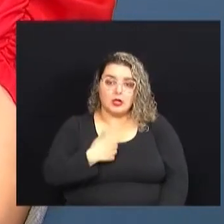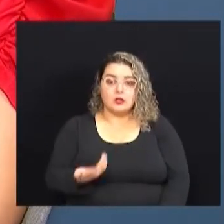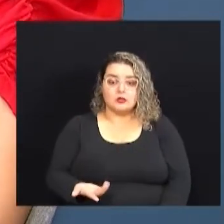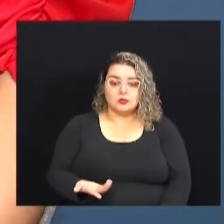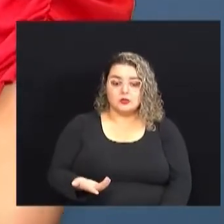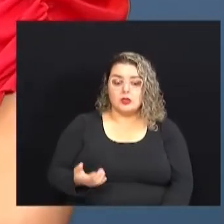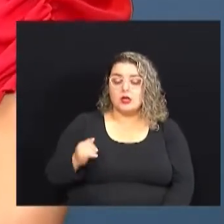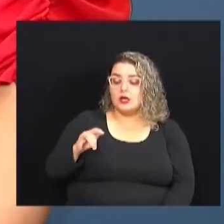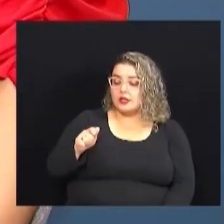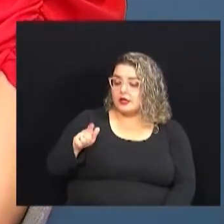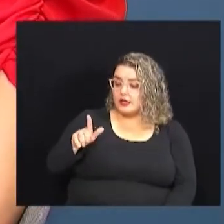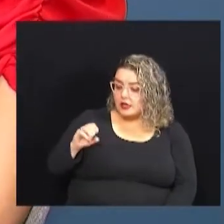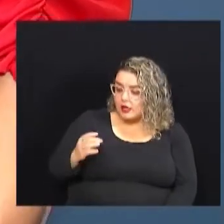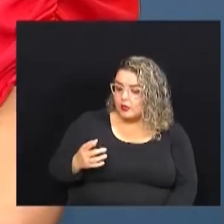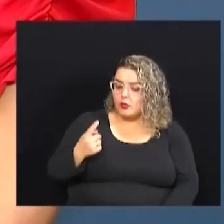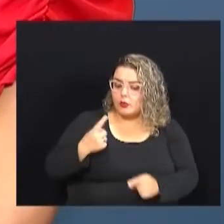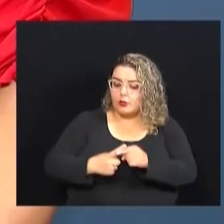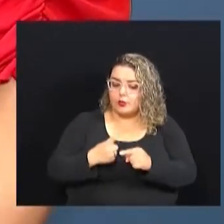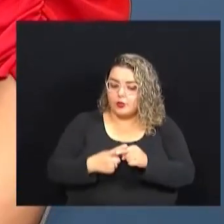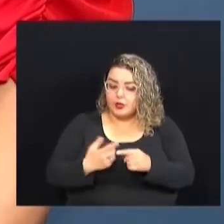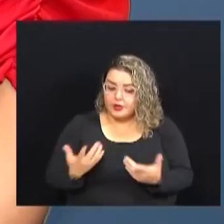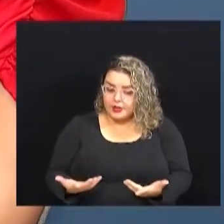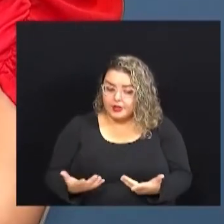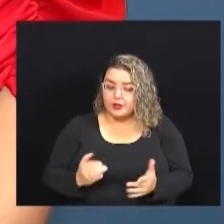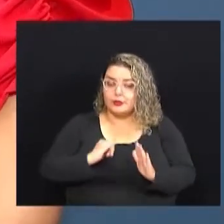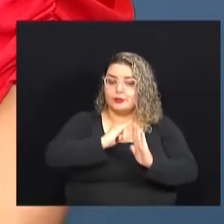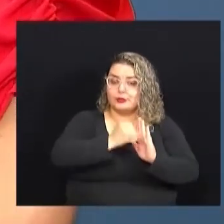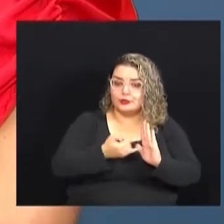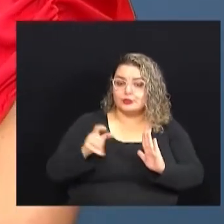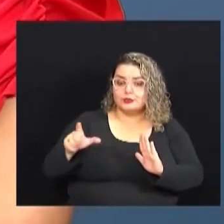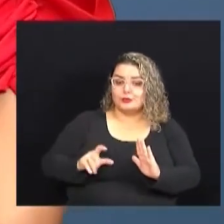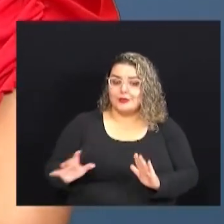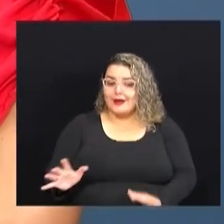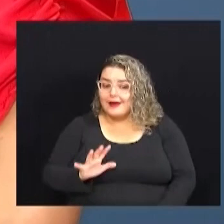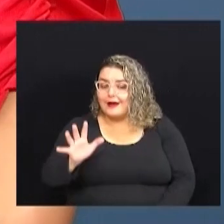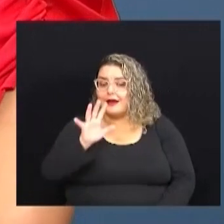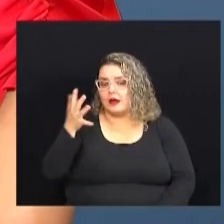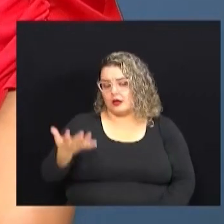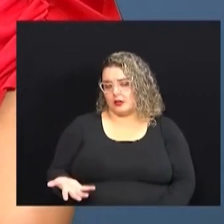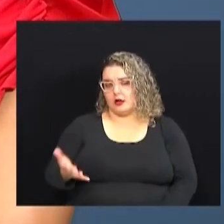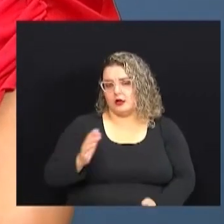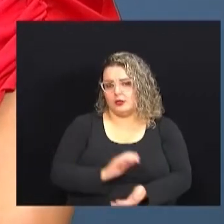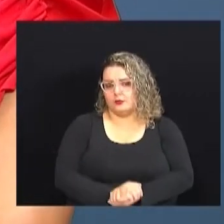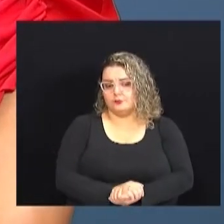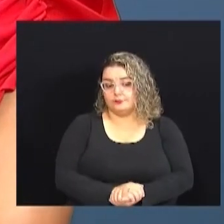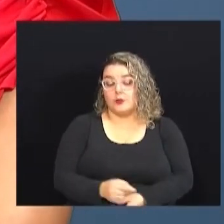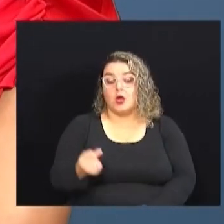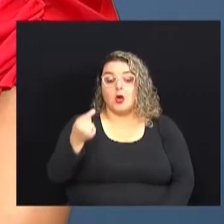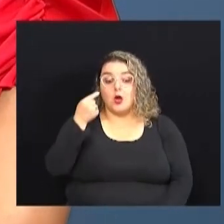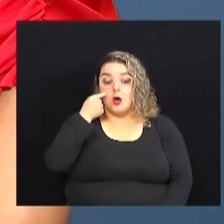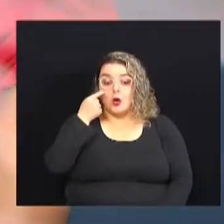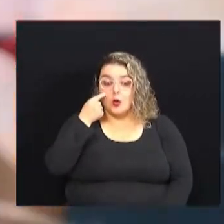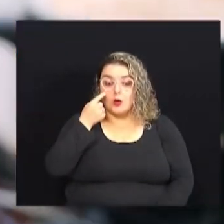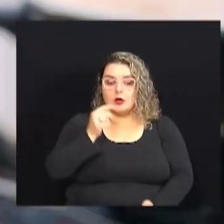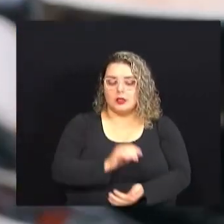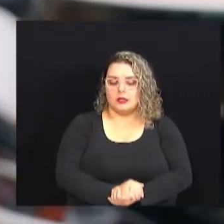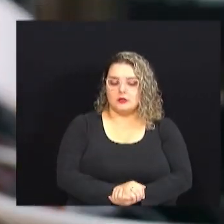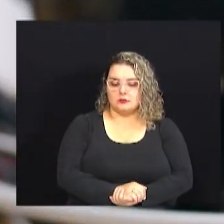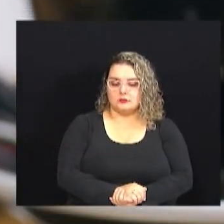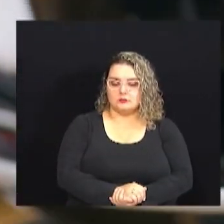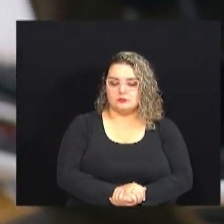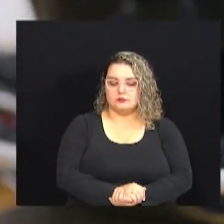gente. Mas, Iago, me diz uma coisa, por que os juros do cartão é tão alto? Olha,